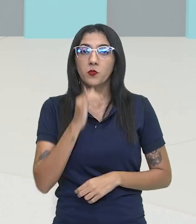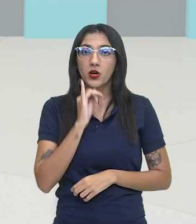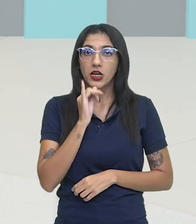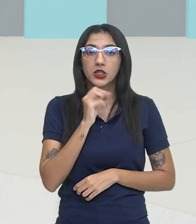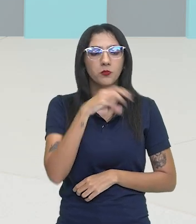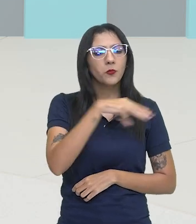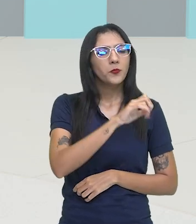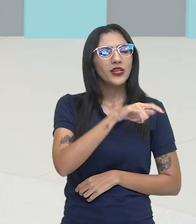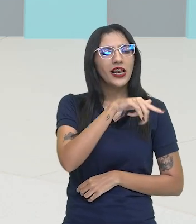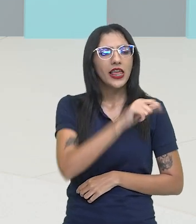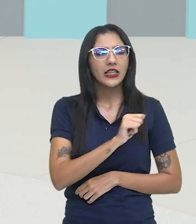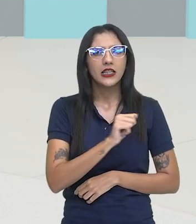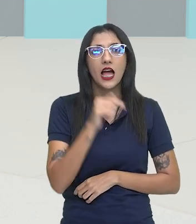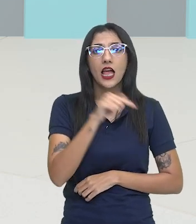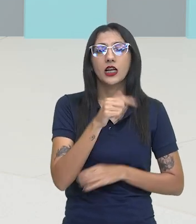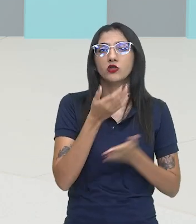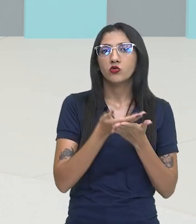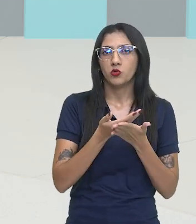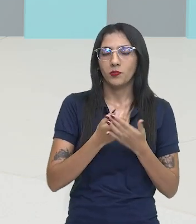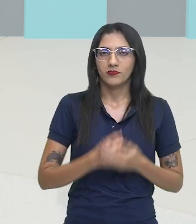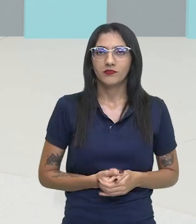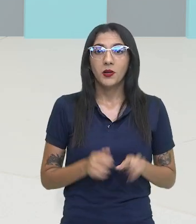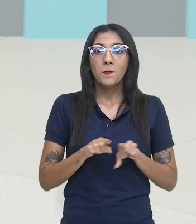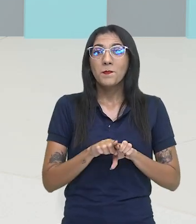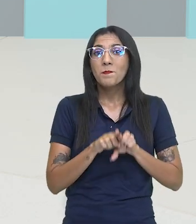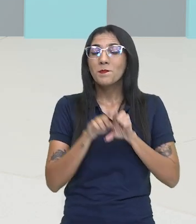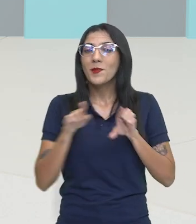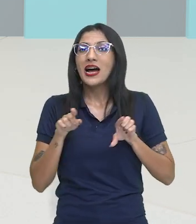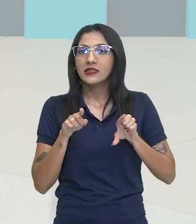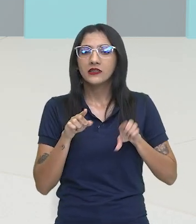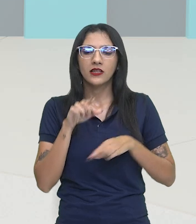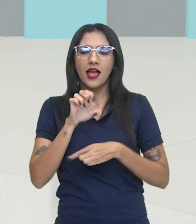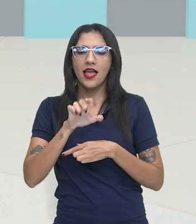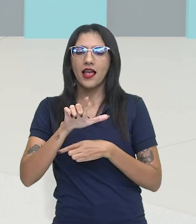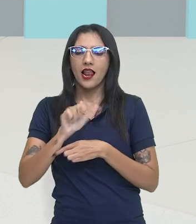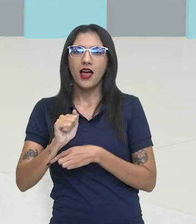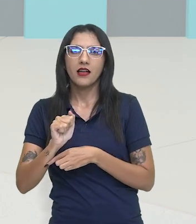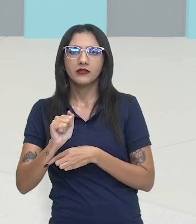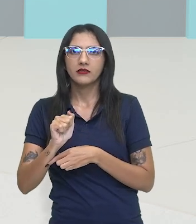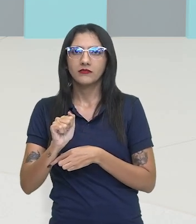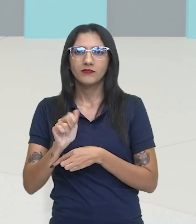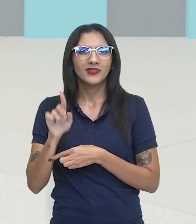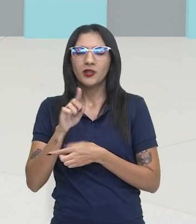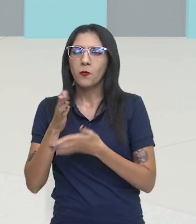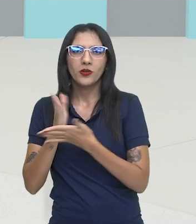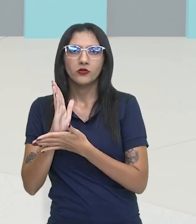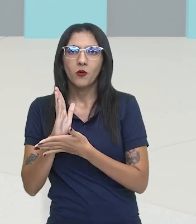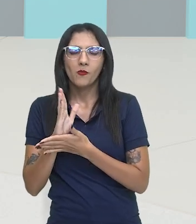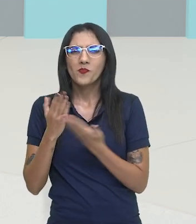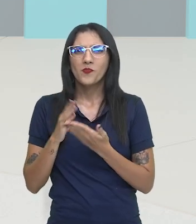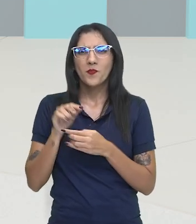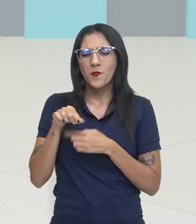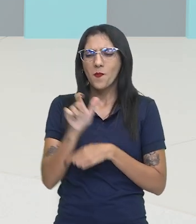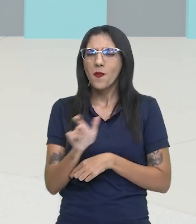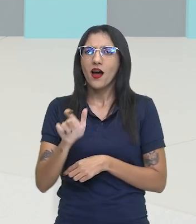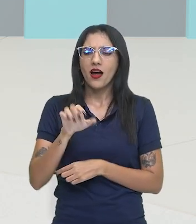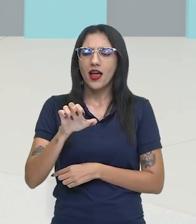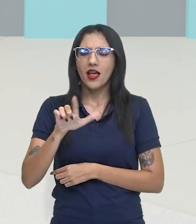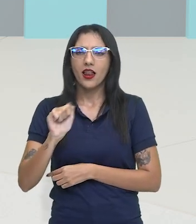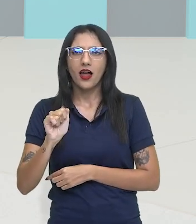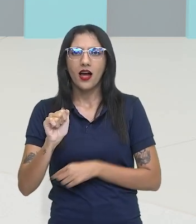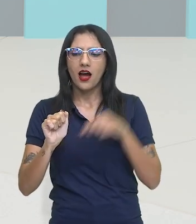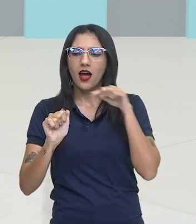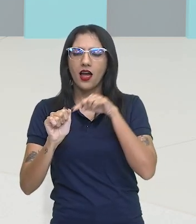Milena estudou, mas ela não passou, esse ela está retomando quem?